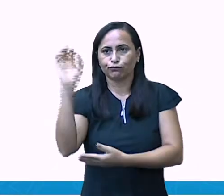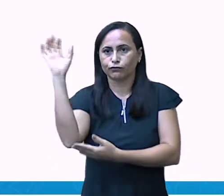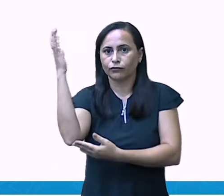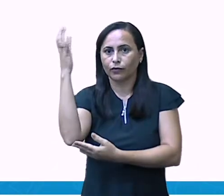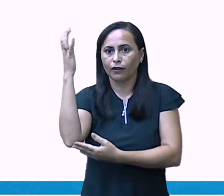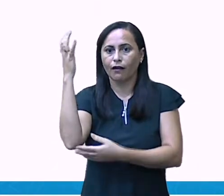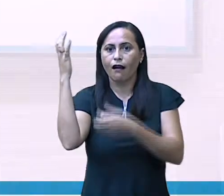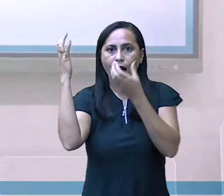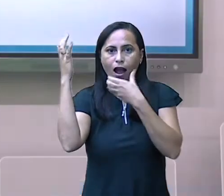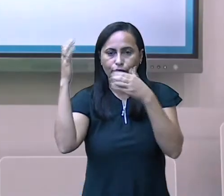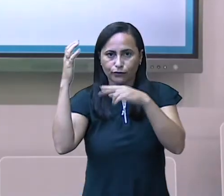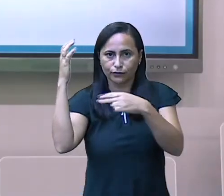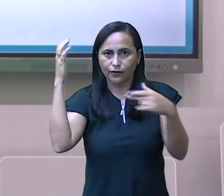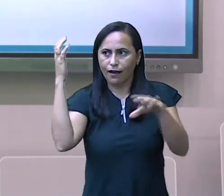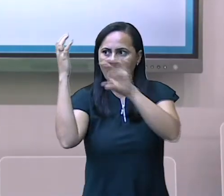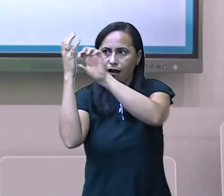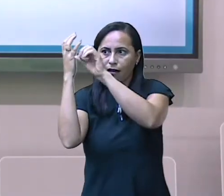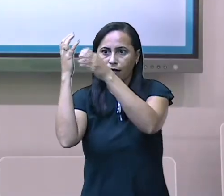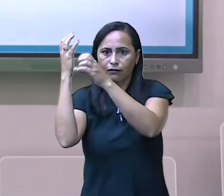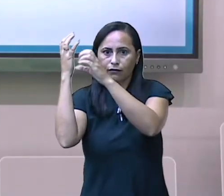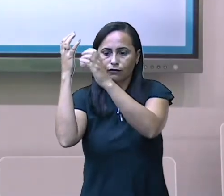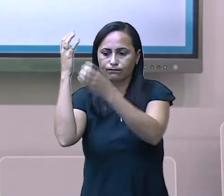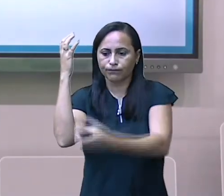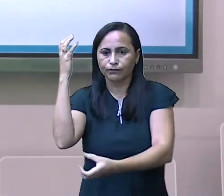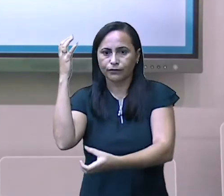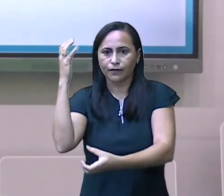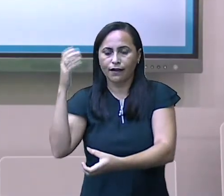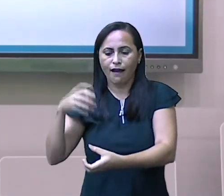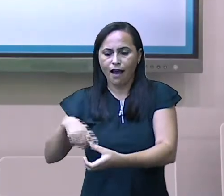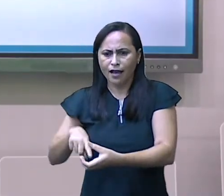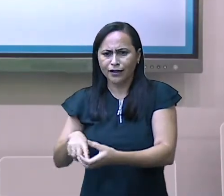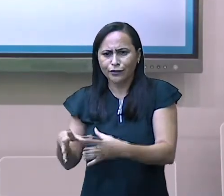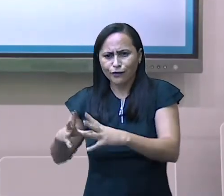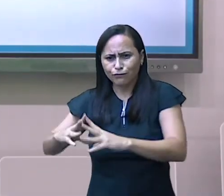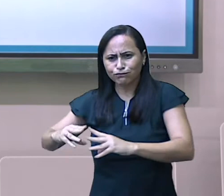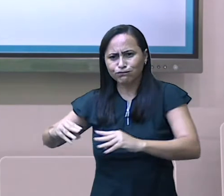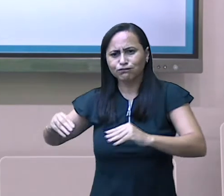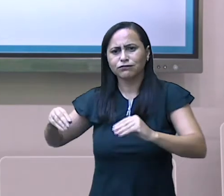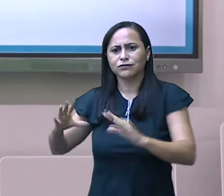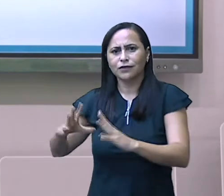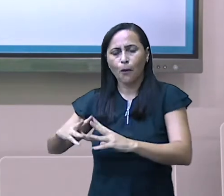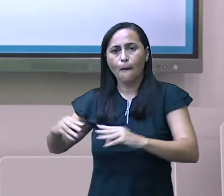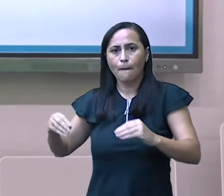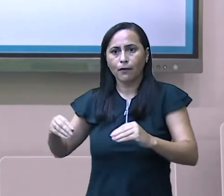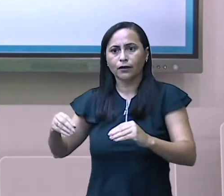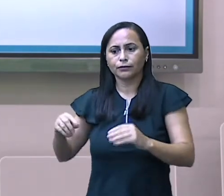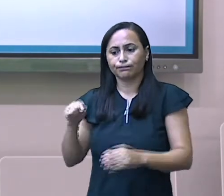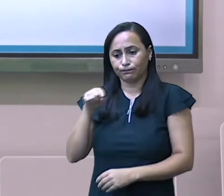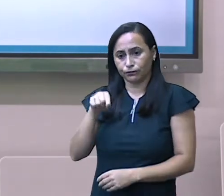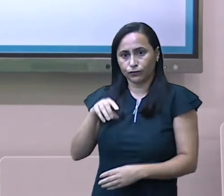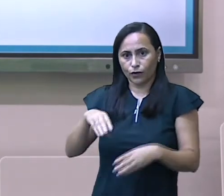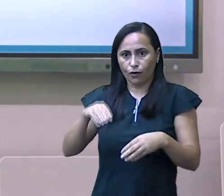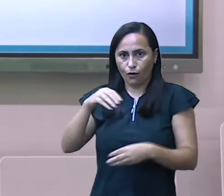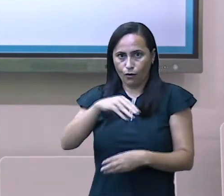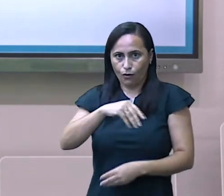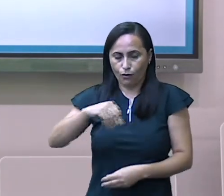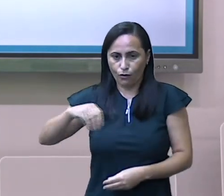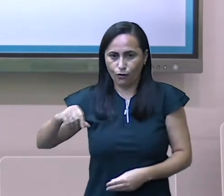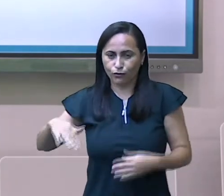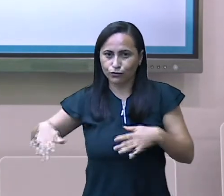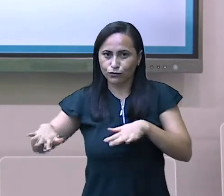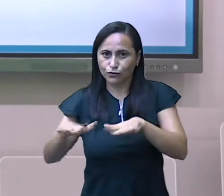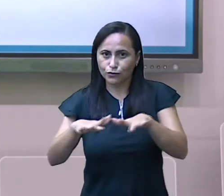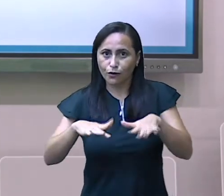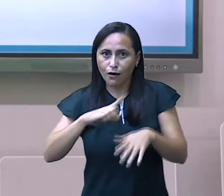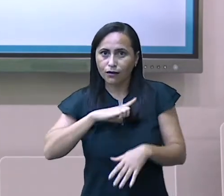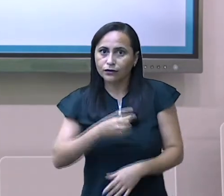também o solo próprio para o cultivo tem vida. Como assim, professora? Sim,